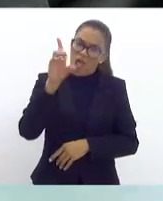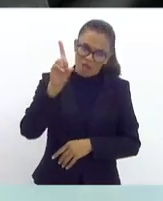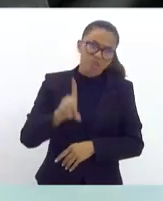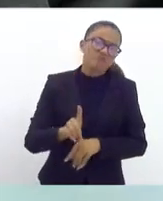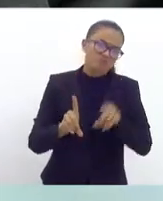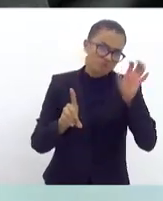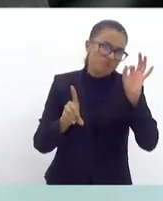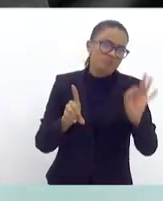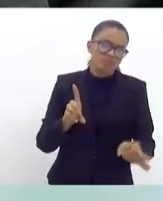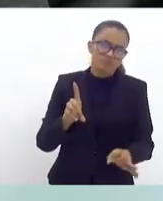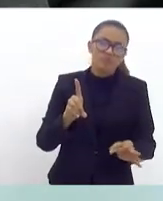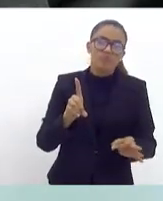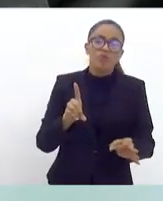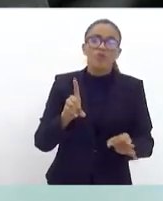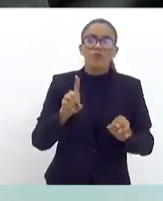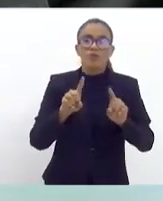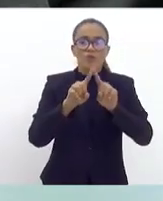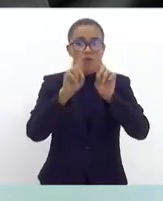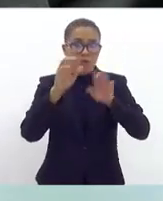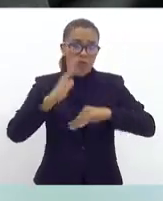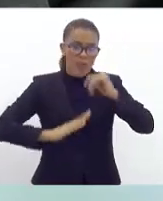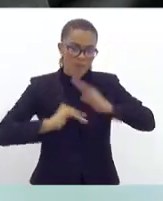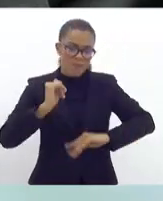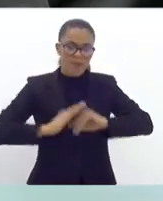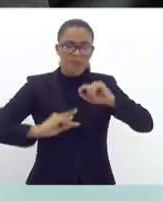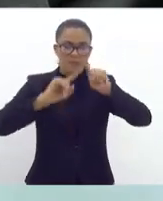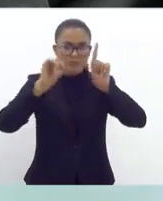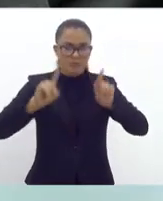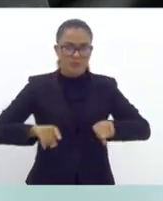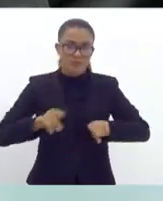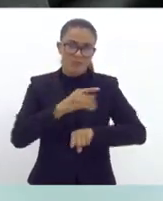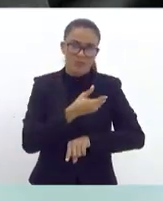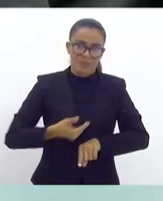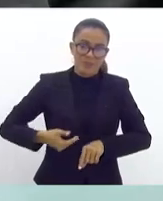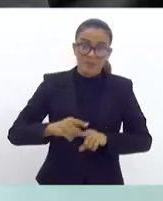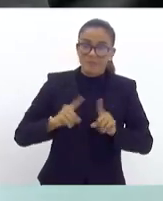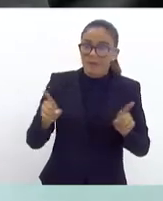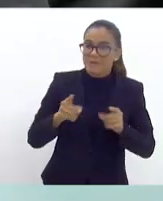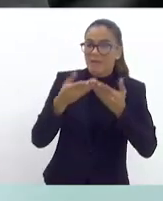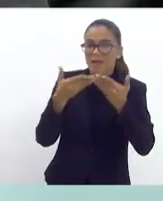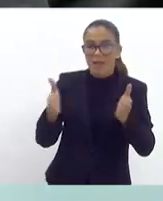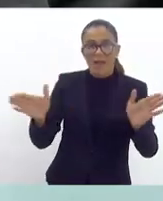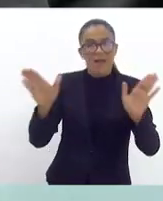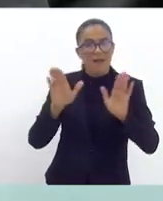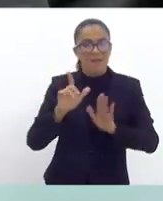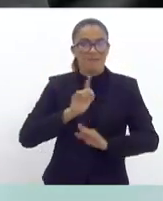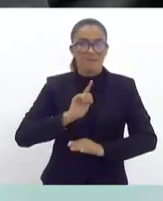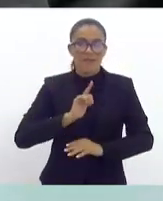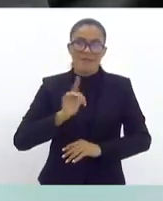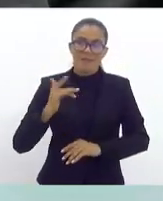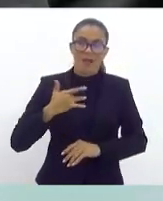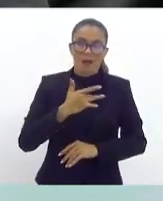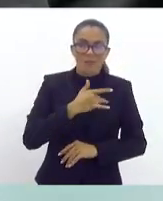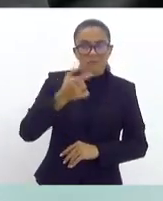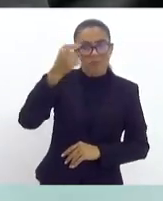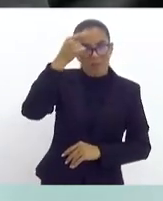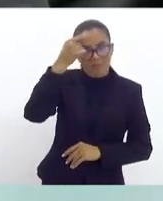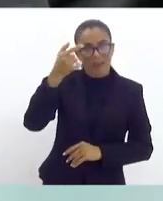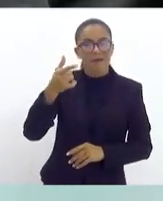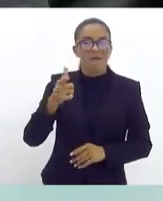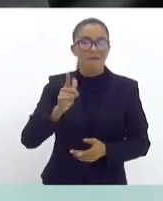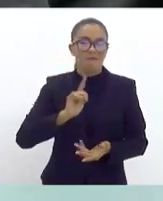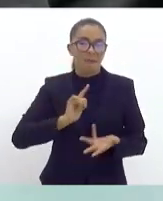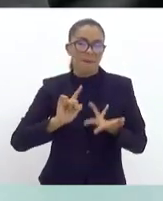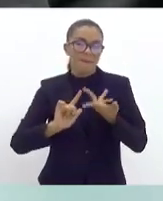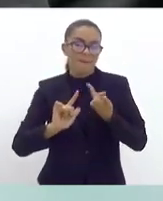um direito do serviço da prática do serviço público mas ele é um direito mais amplo que vai nos corpo da saúde mental que seria